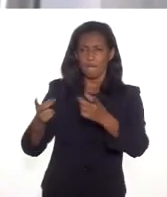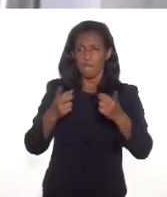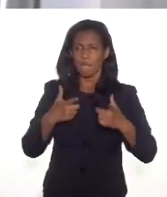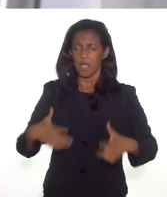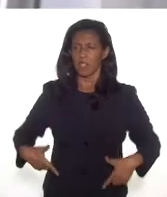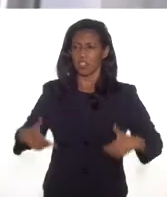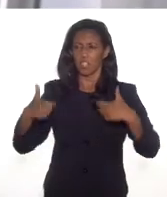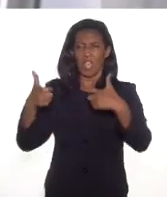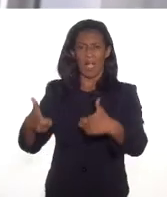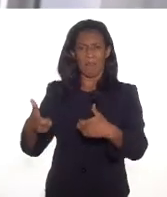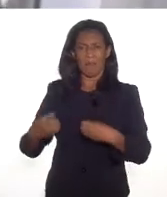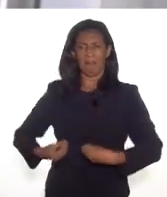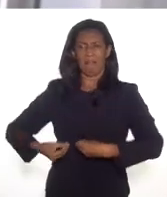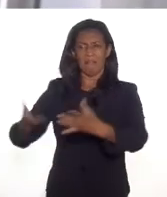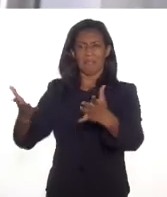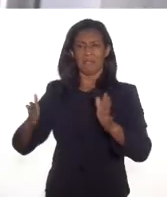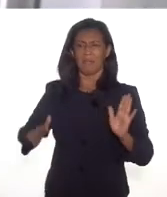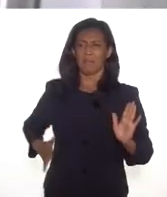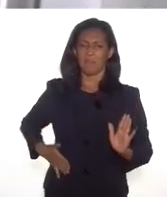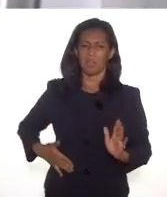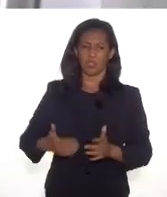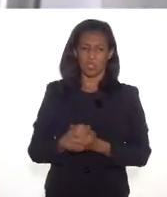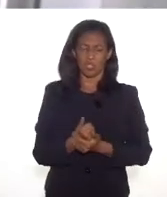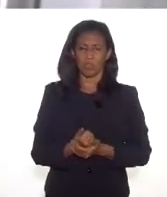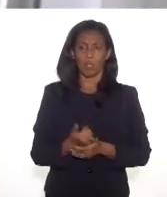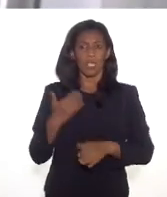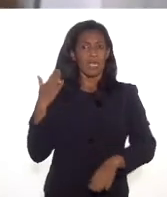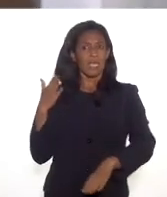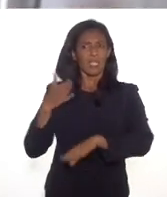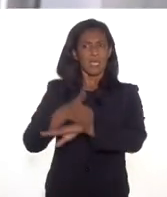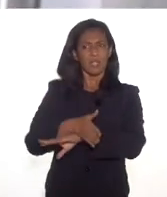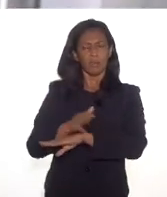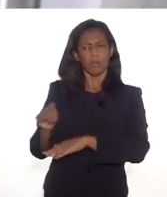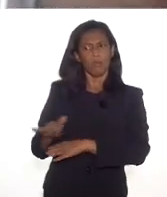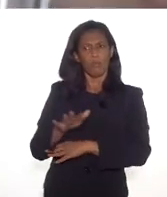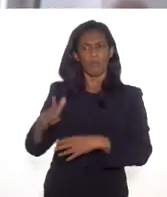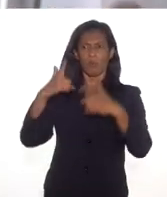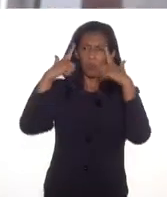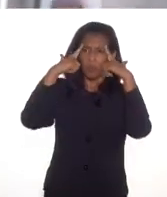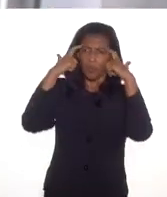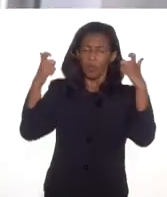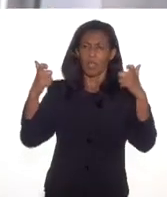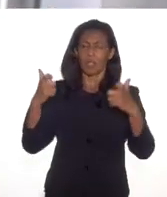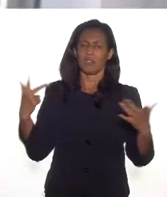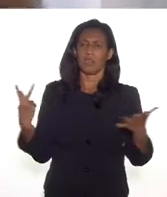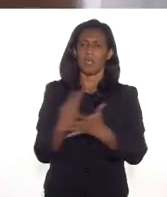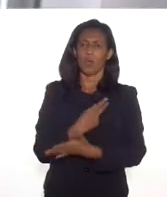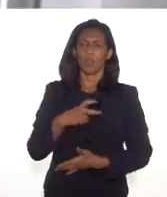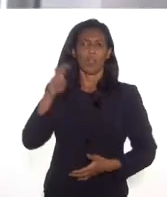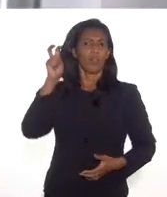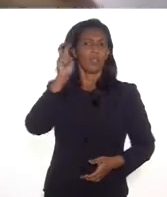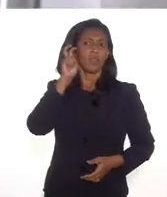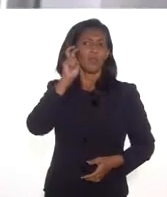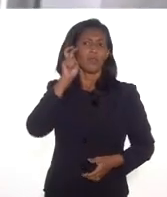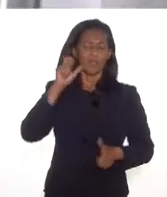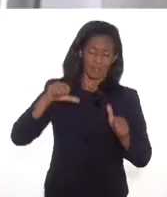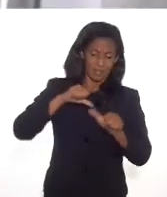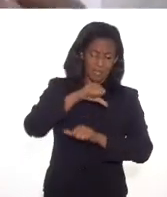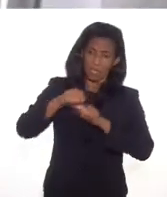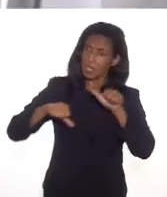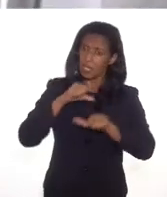nas mãos dos bandidos e fazem operações muito violentas, muito letais, como a chacina de quinta-feira, que não modifiquem